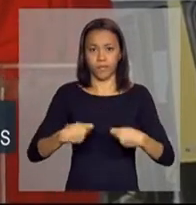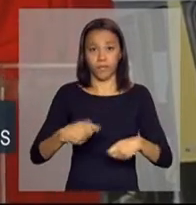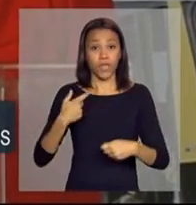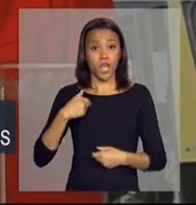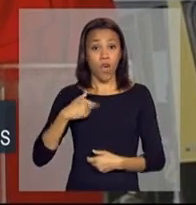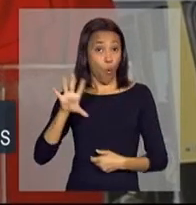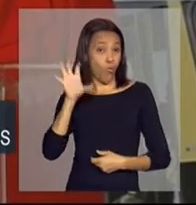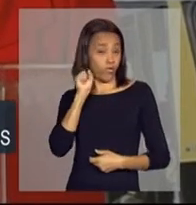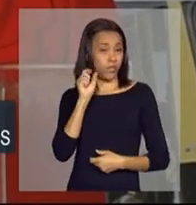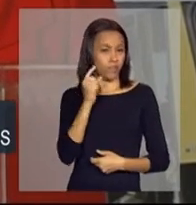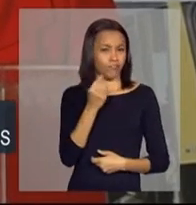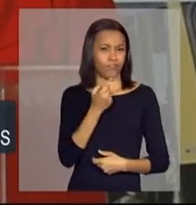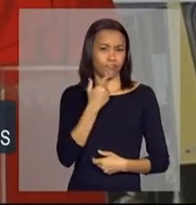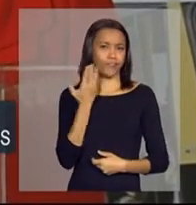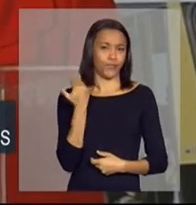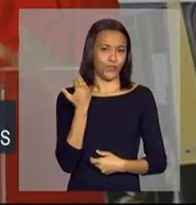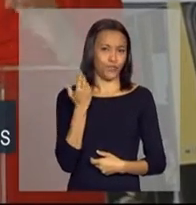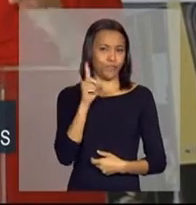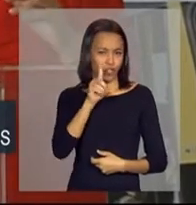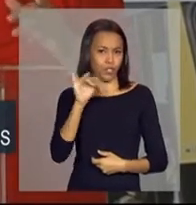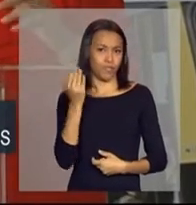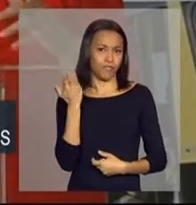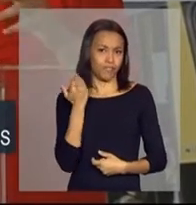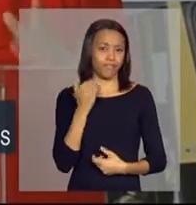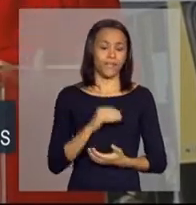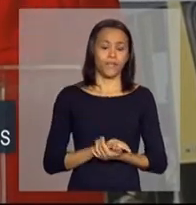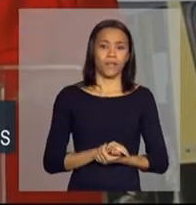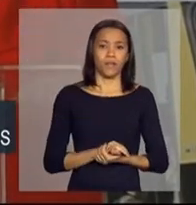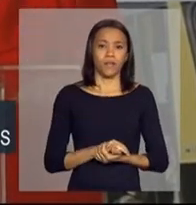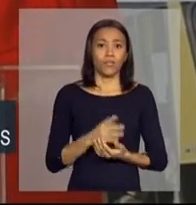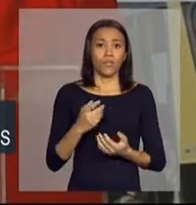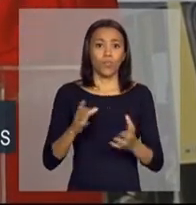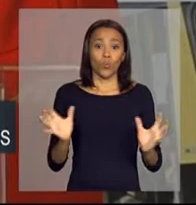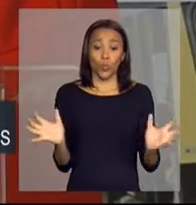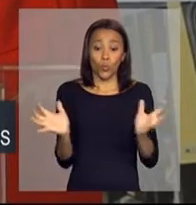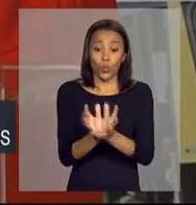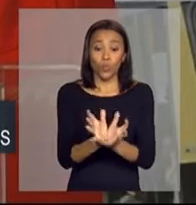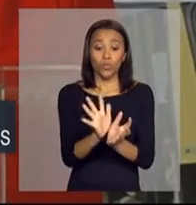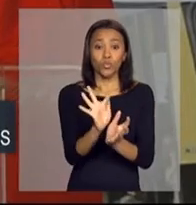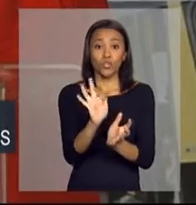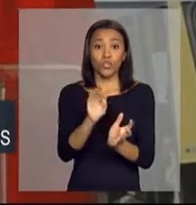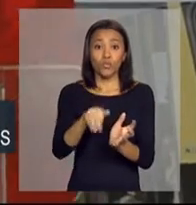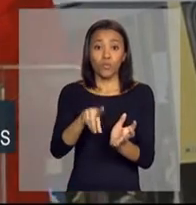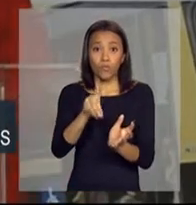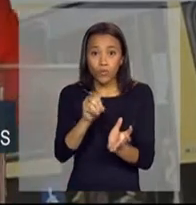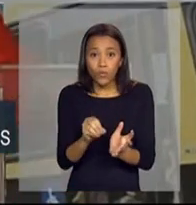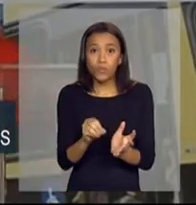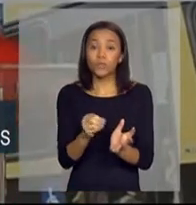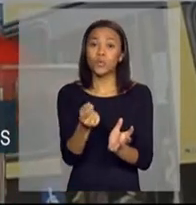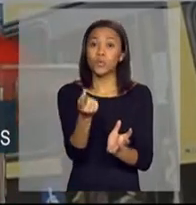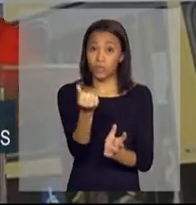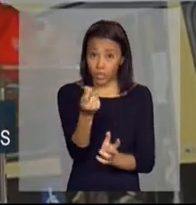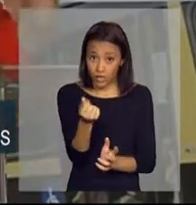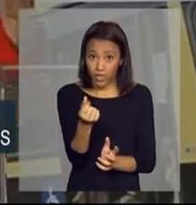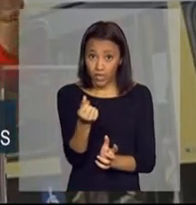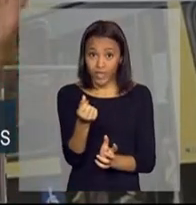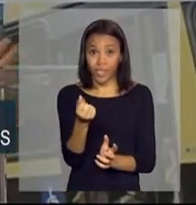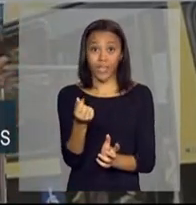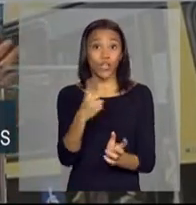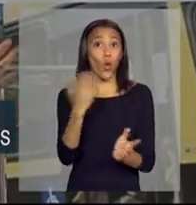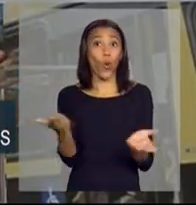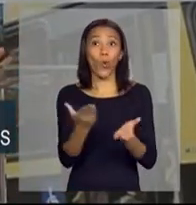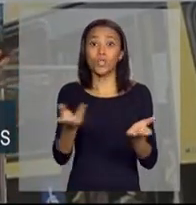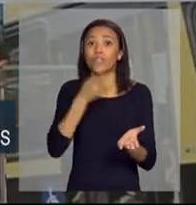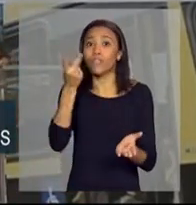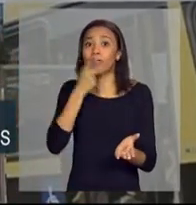escutei outro dia um conjunto de fundos financeiros dizer que a grande moda do mundo é fundo